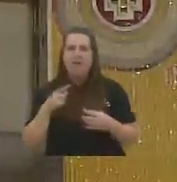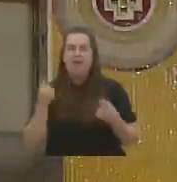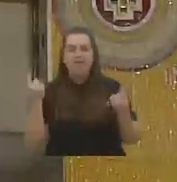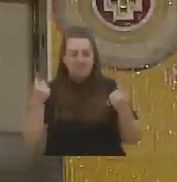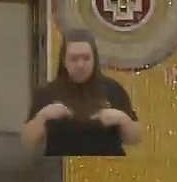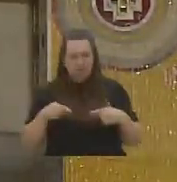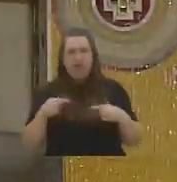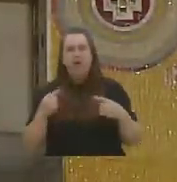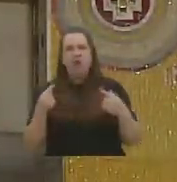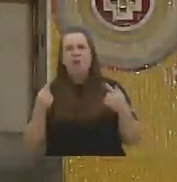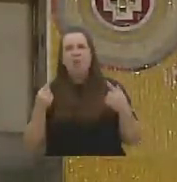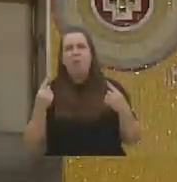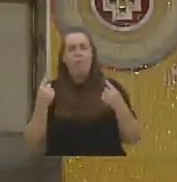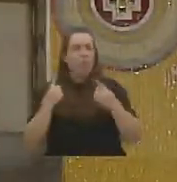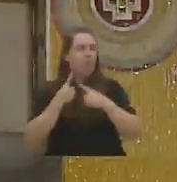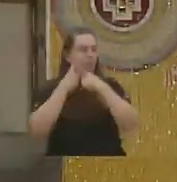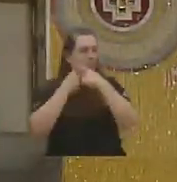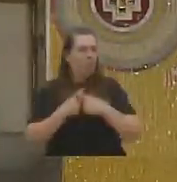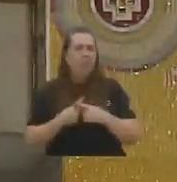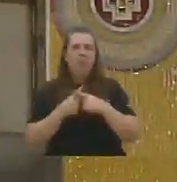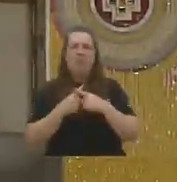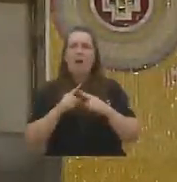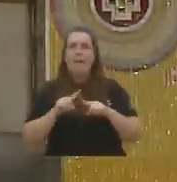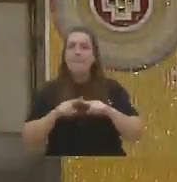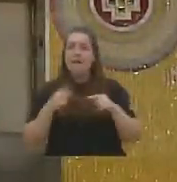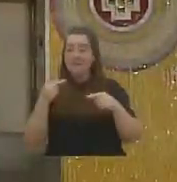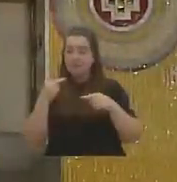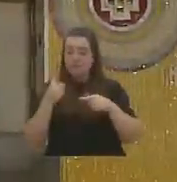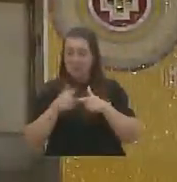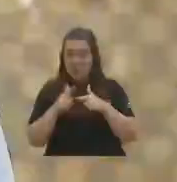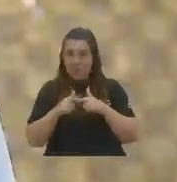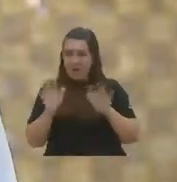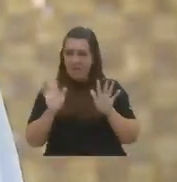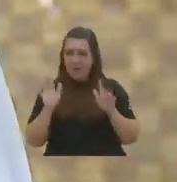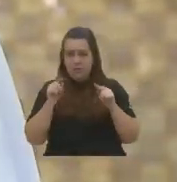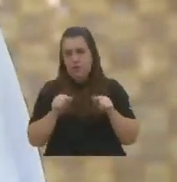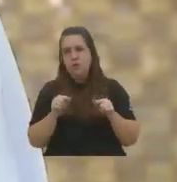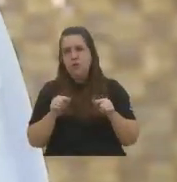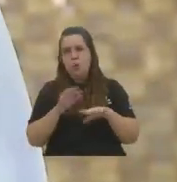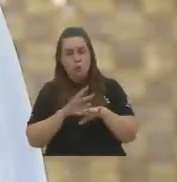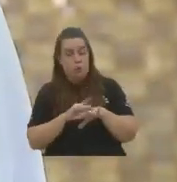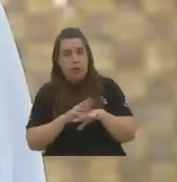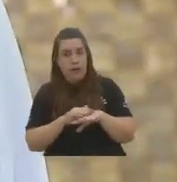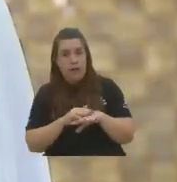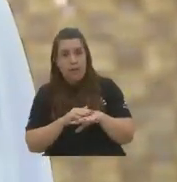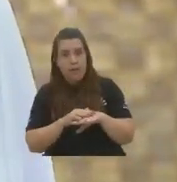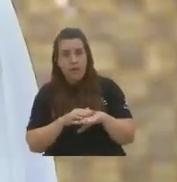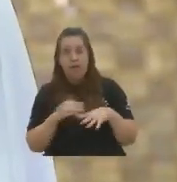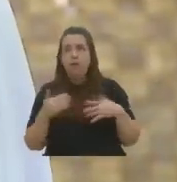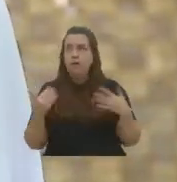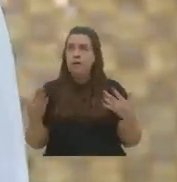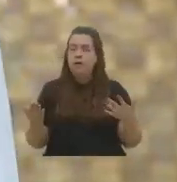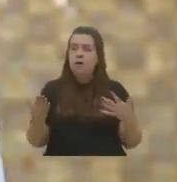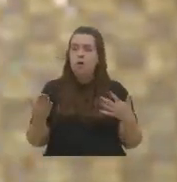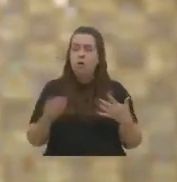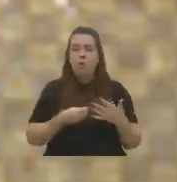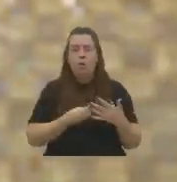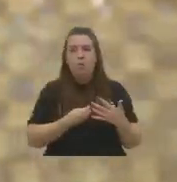desafios. Mas o problema não está nisto. Ser doente, ou